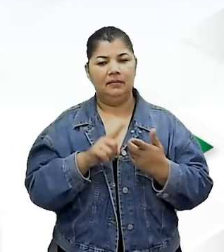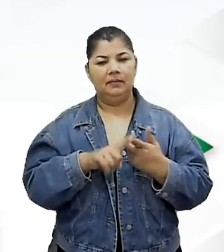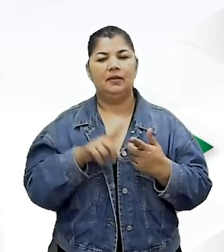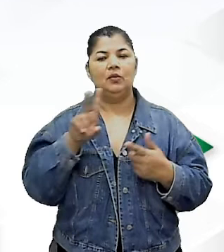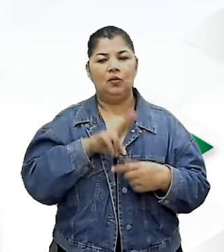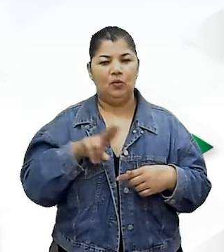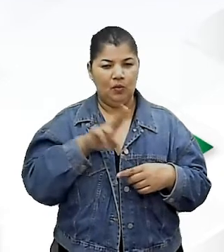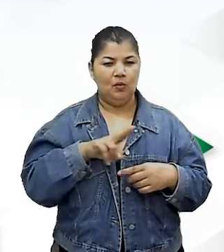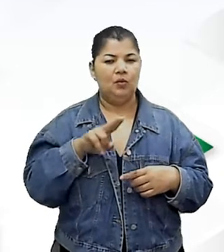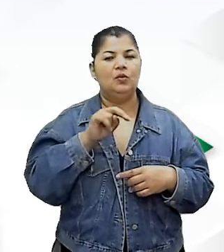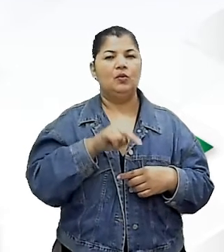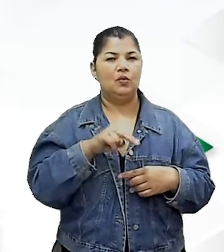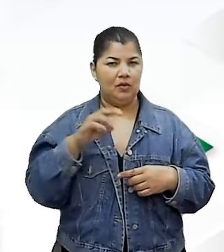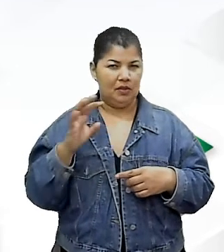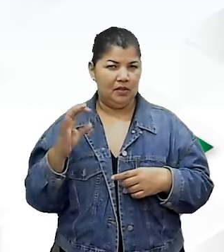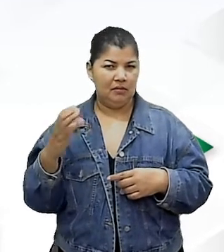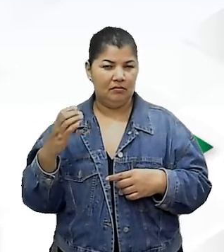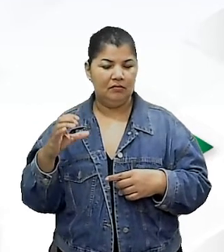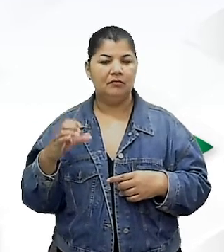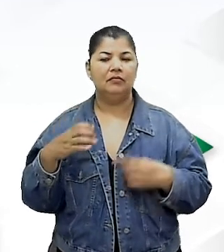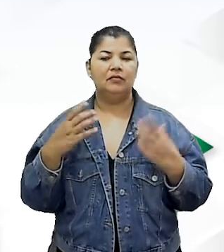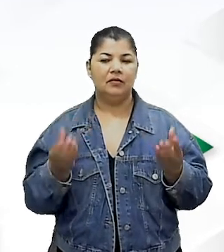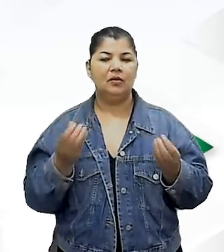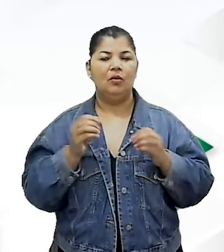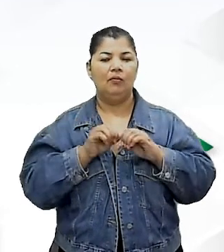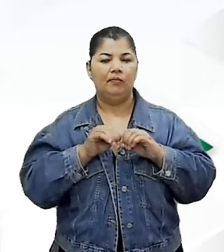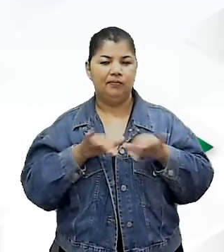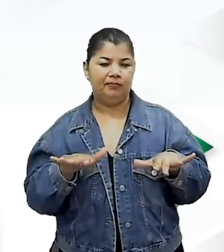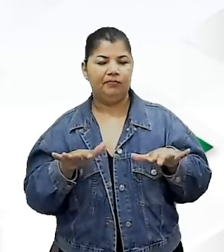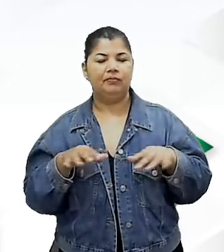científica, principalmente quando a gente fala de distribuição de energia